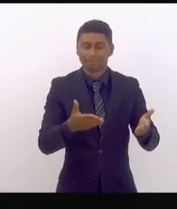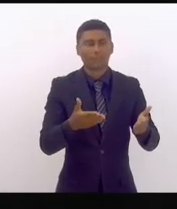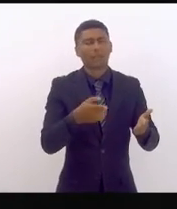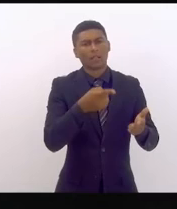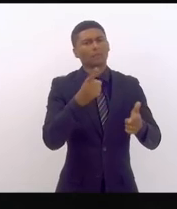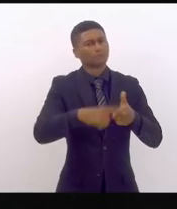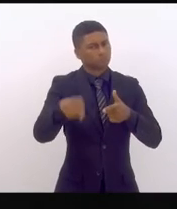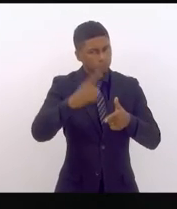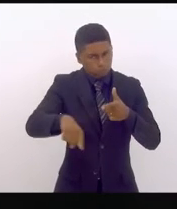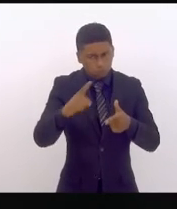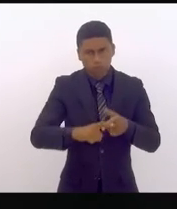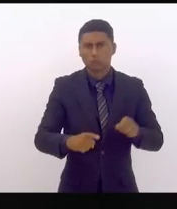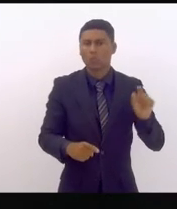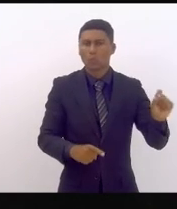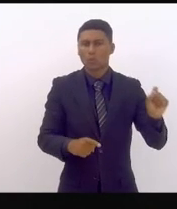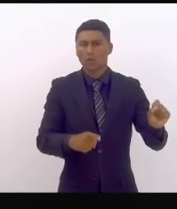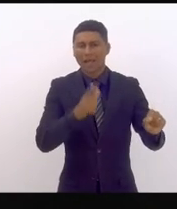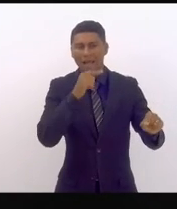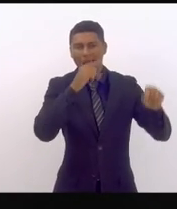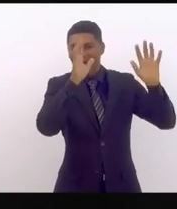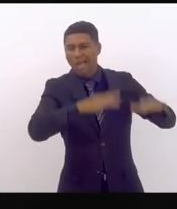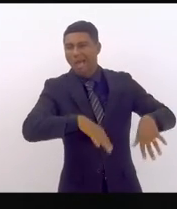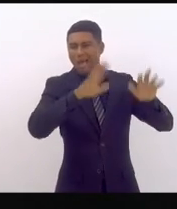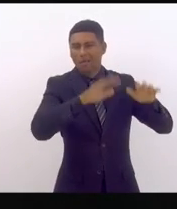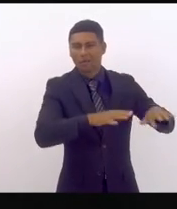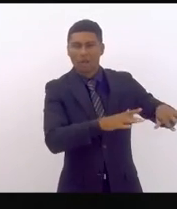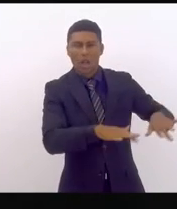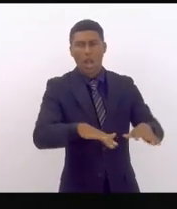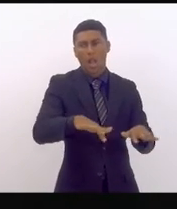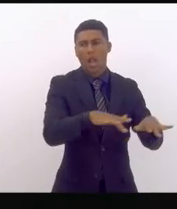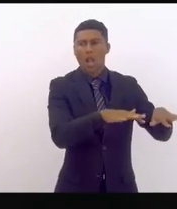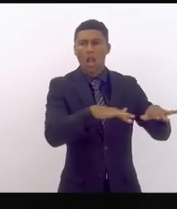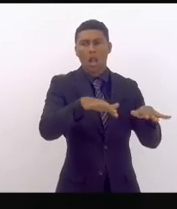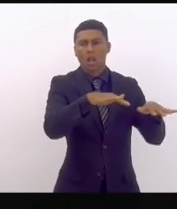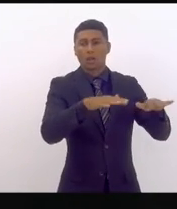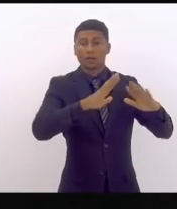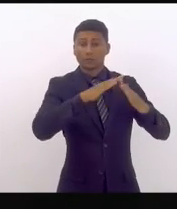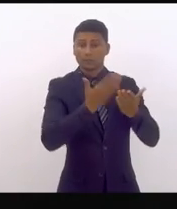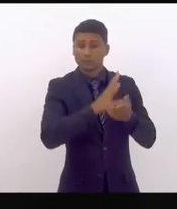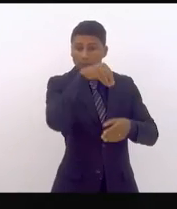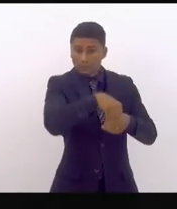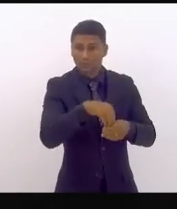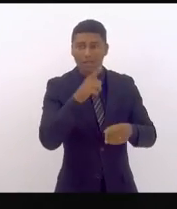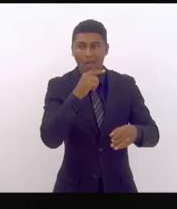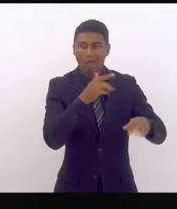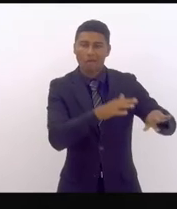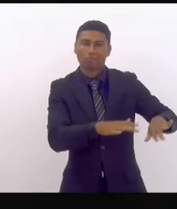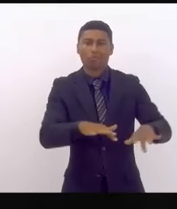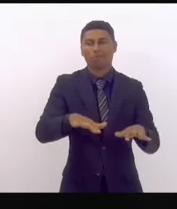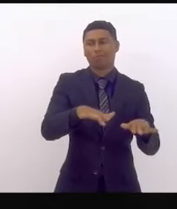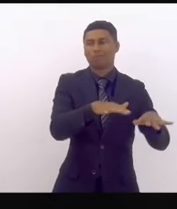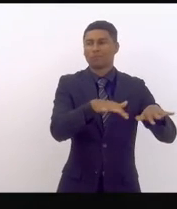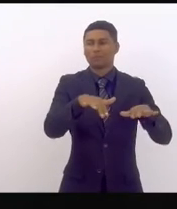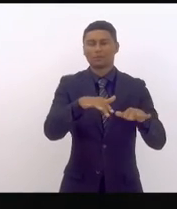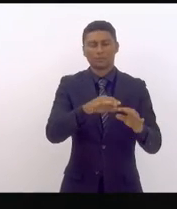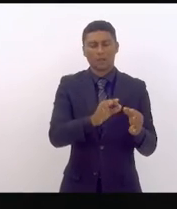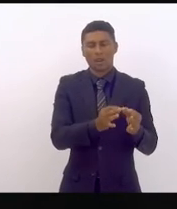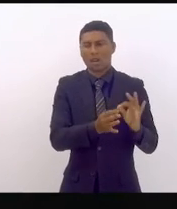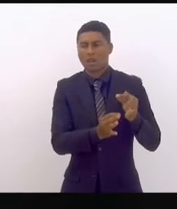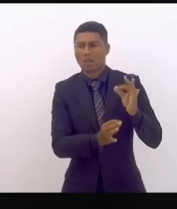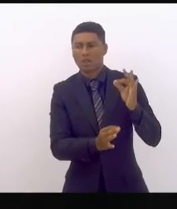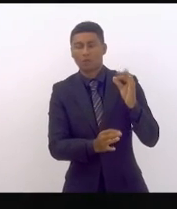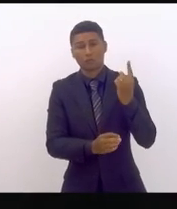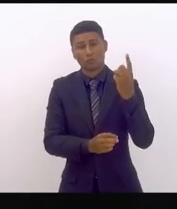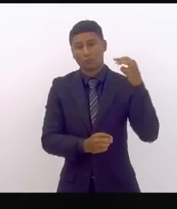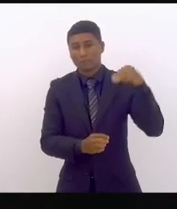um problema crônico quais enchentes naquela localidade a escola inundava altura de um metro e as Crianças